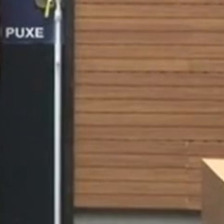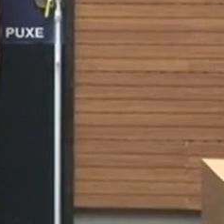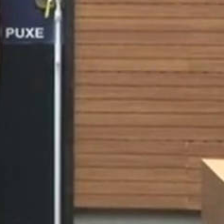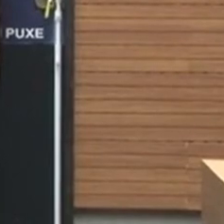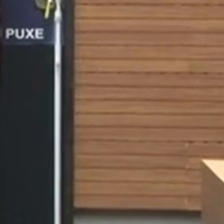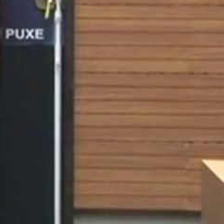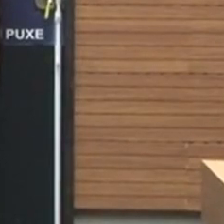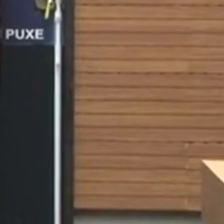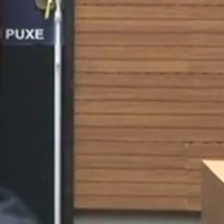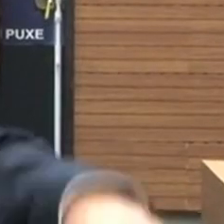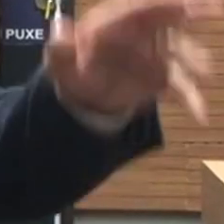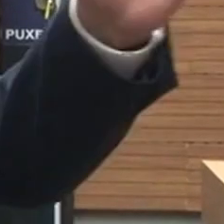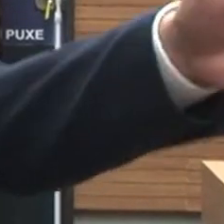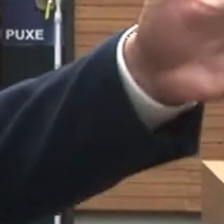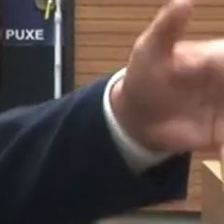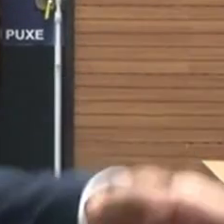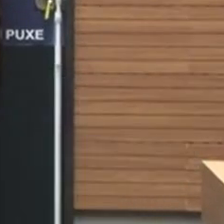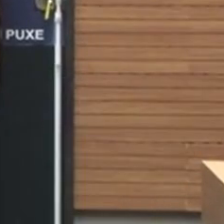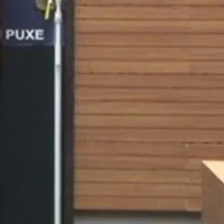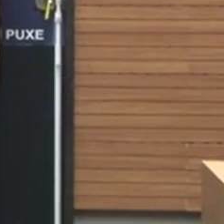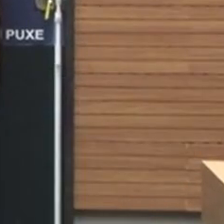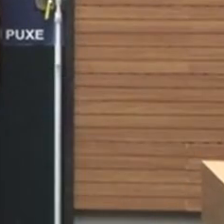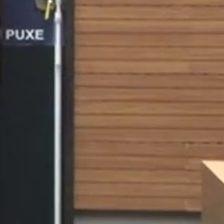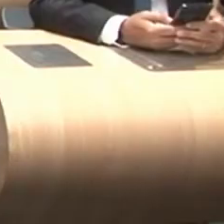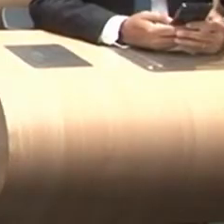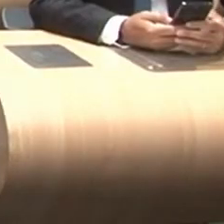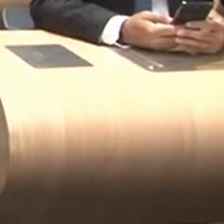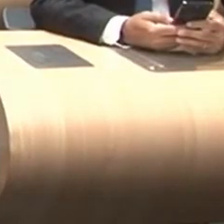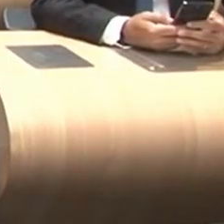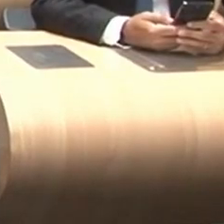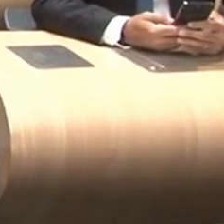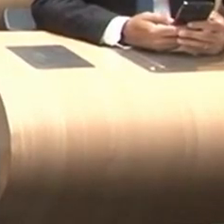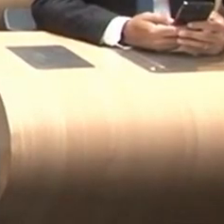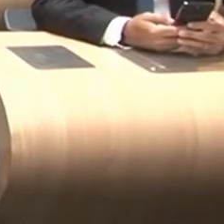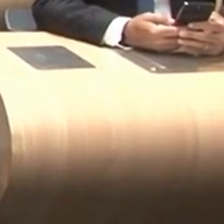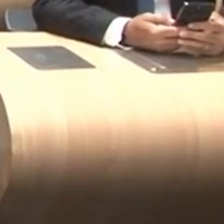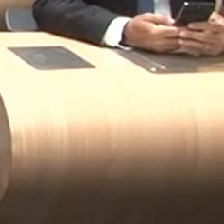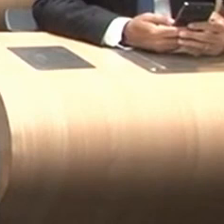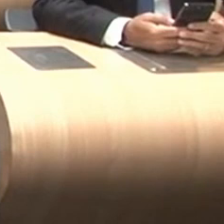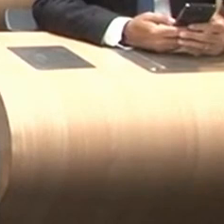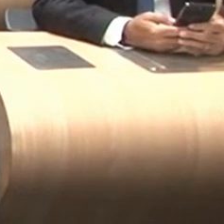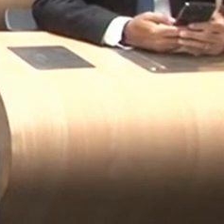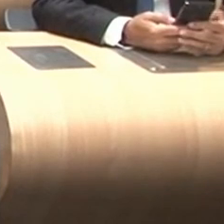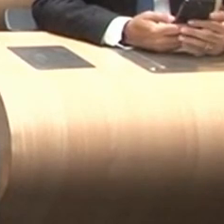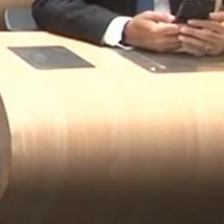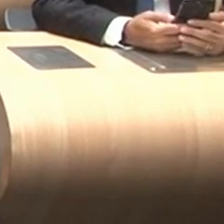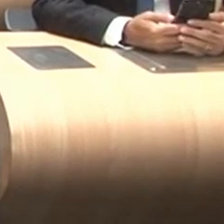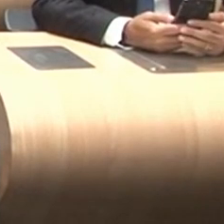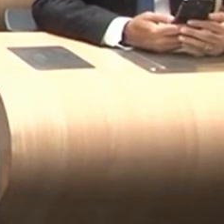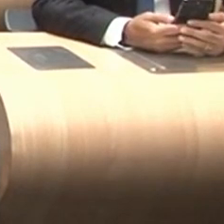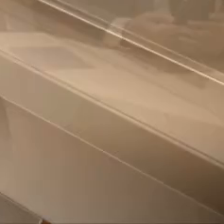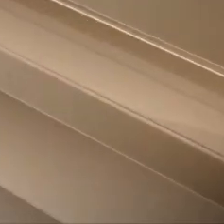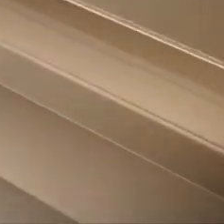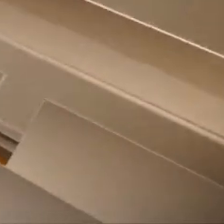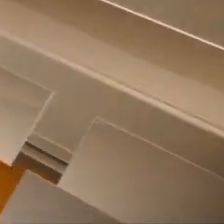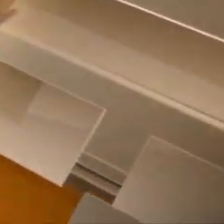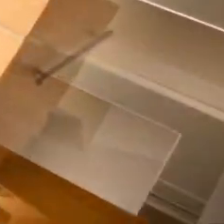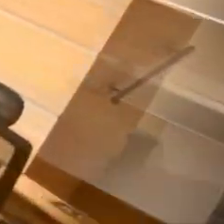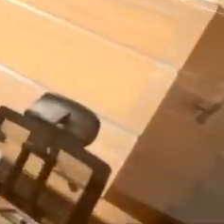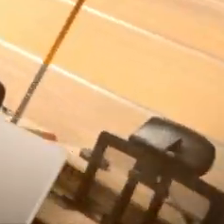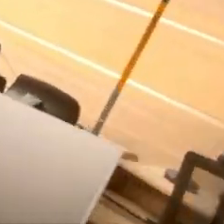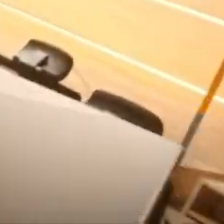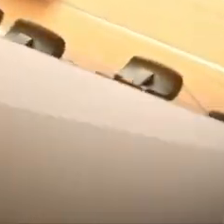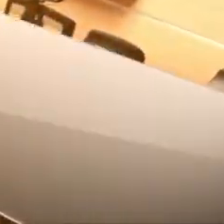vereador Alcides Cardoso solicitou a parte ao discurso, reforçando as críticas feitas por Davi Muniz à gestão municipal.